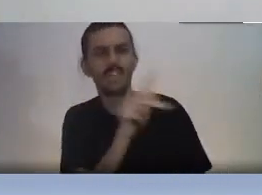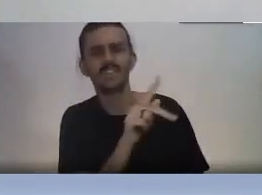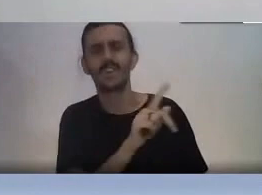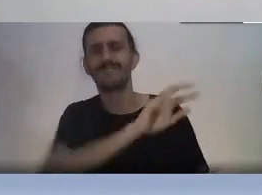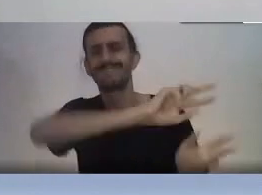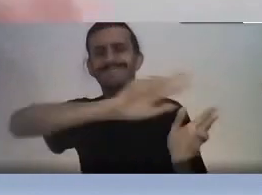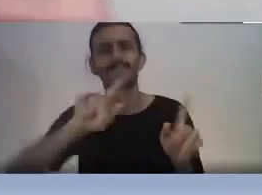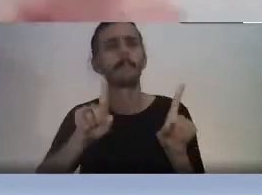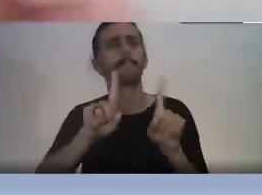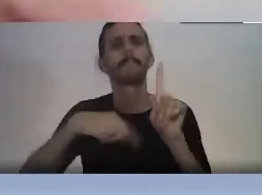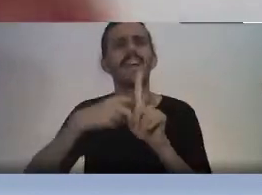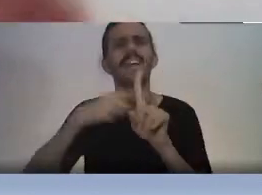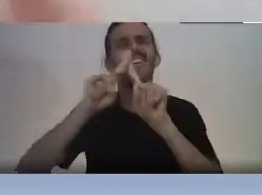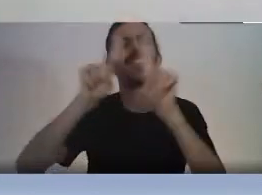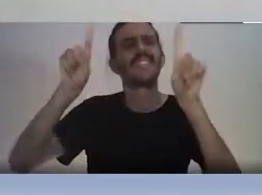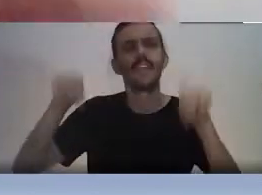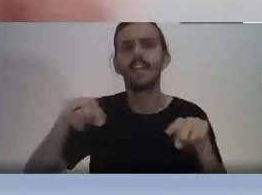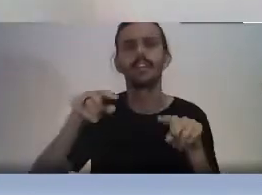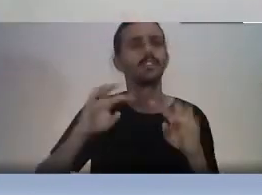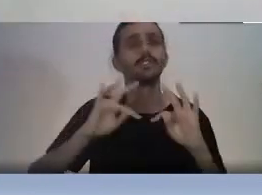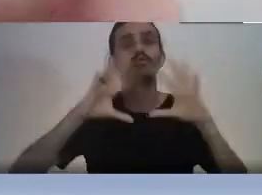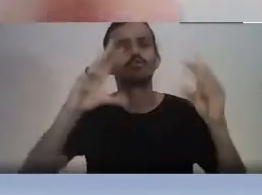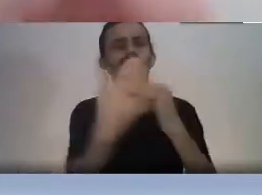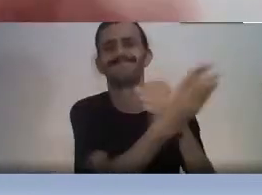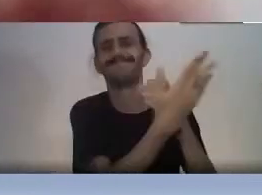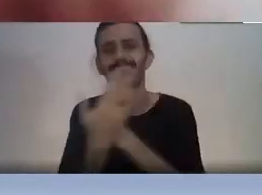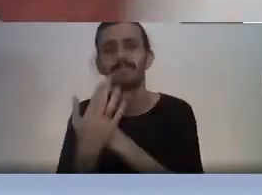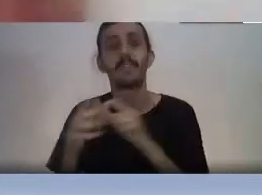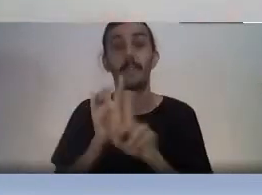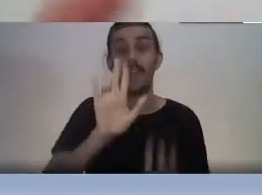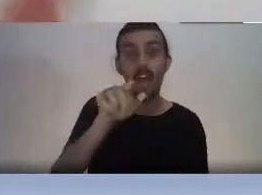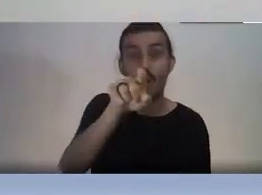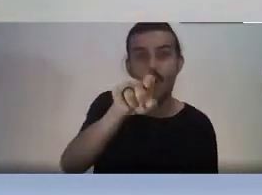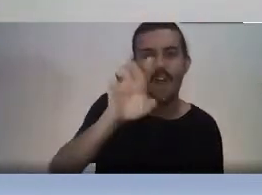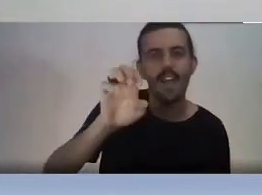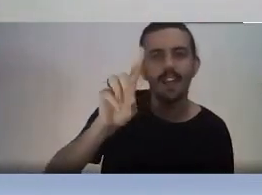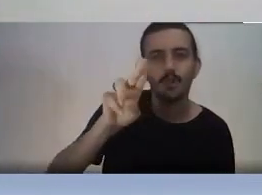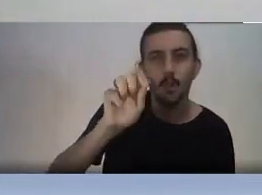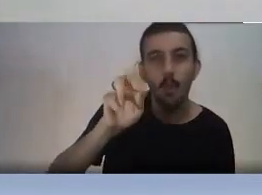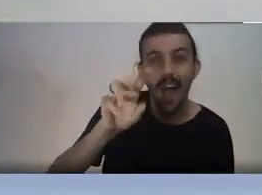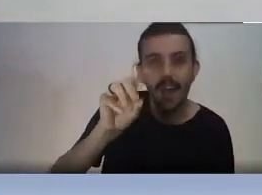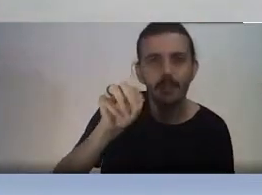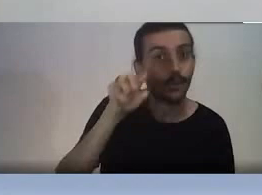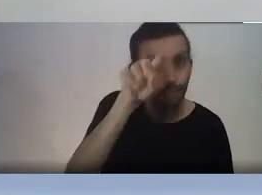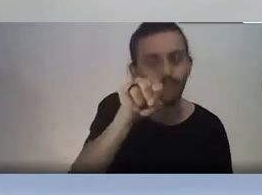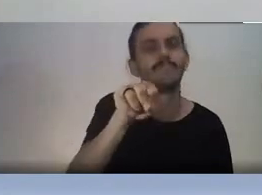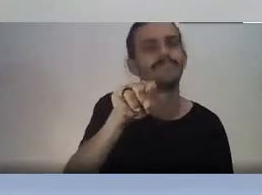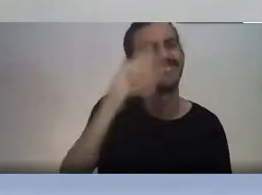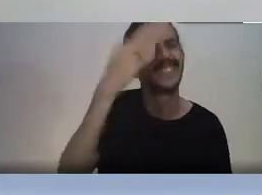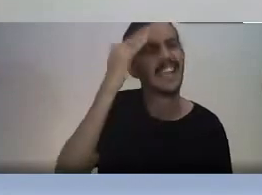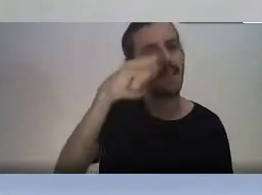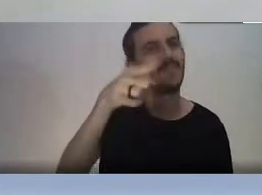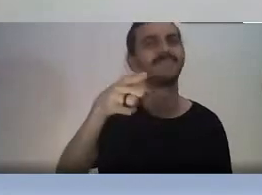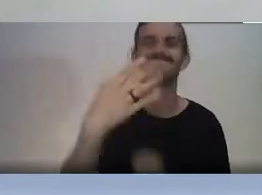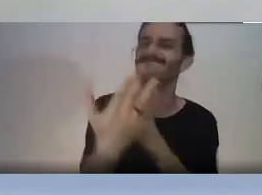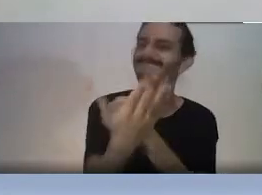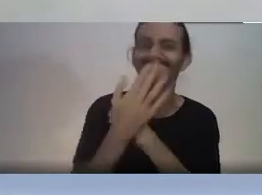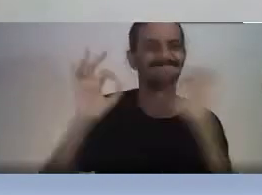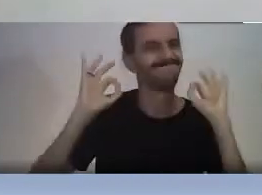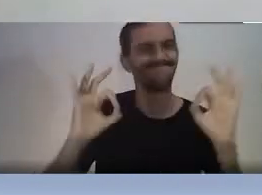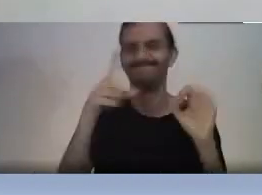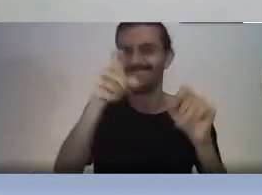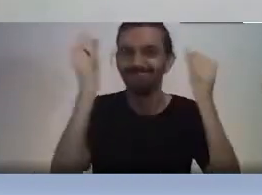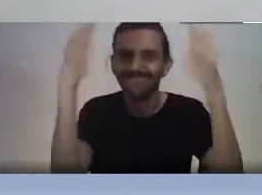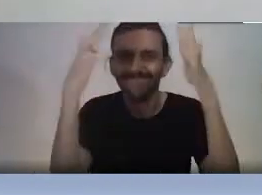super competentes, Eduardo, se tu estiver ouvindo, é para ti. Tu é o cara. Nos sentíamos preparados para aplicar